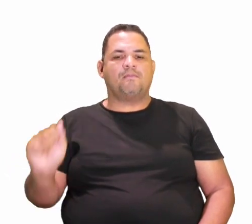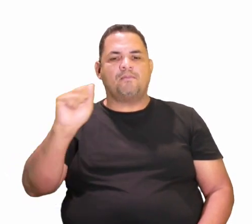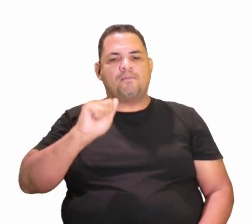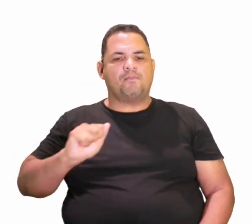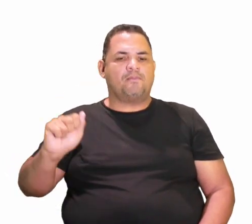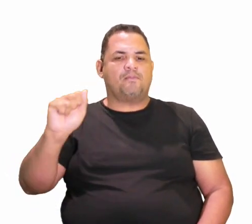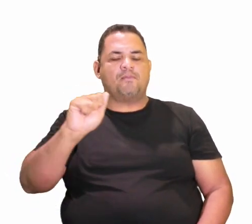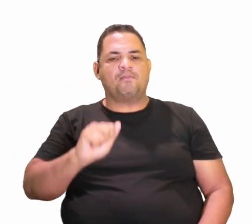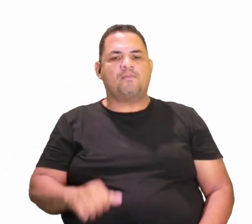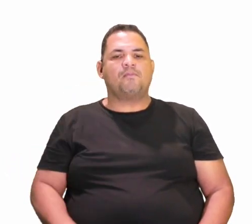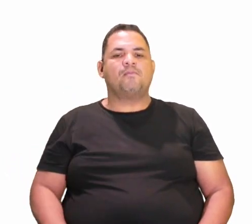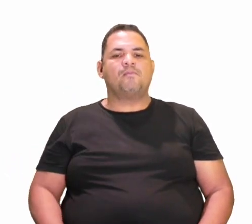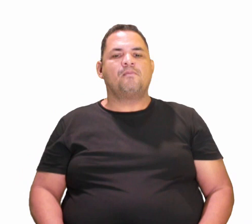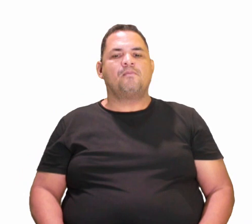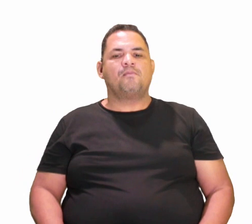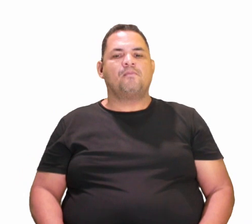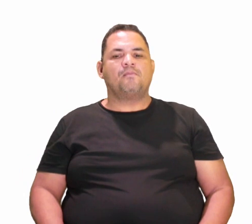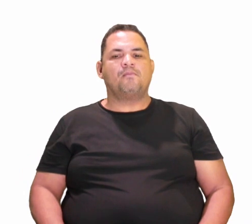August,